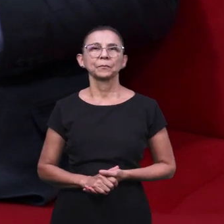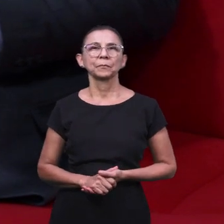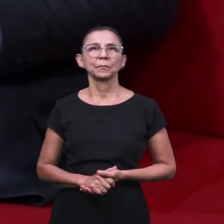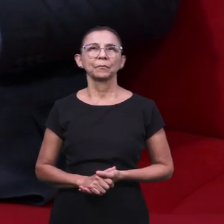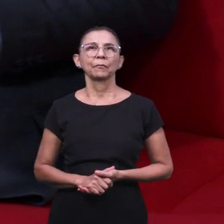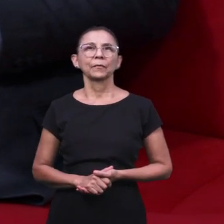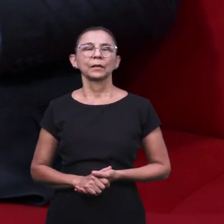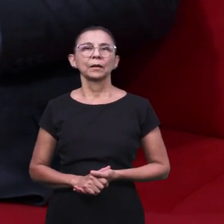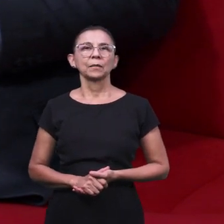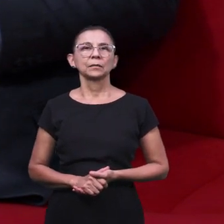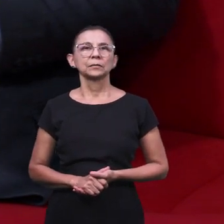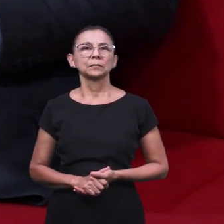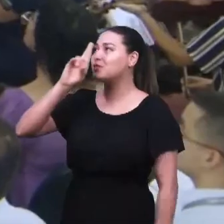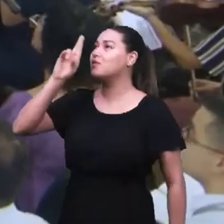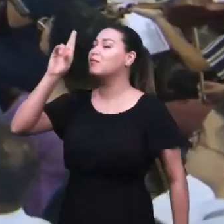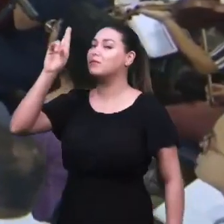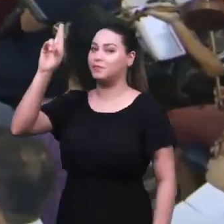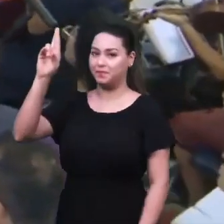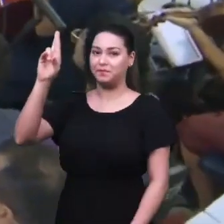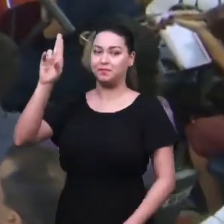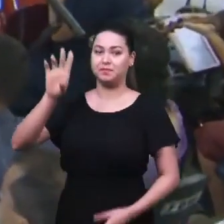e a paz do Senhor Jesus.